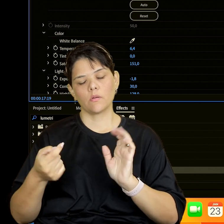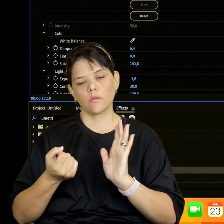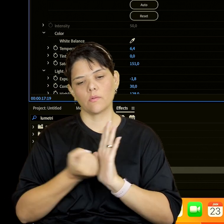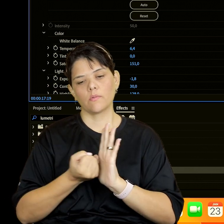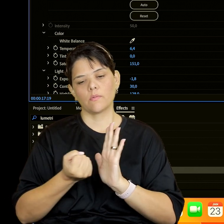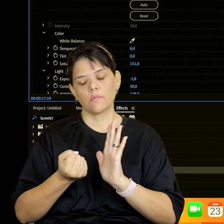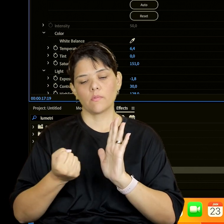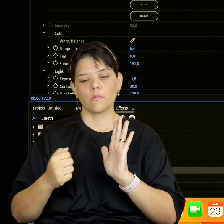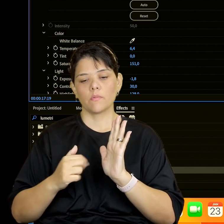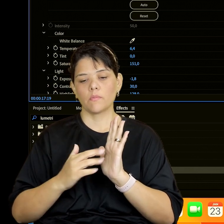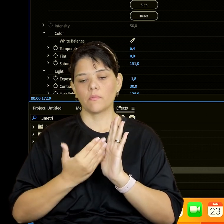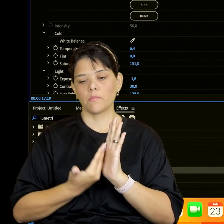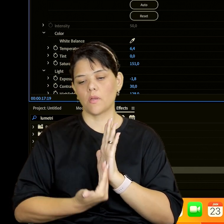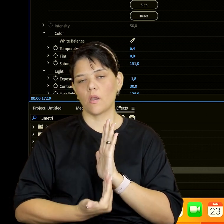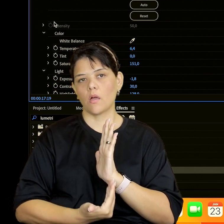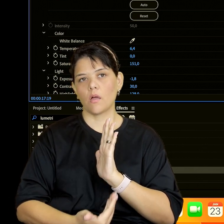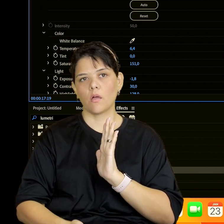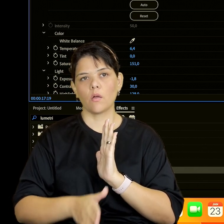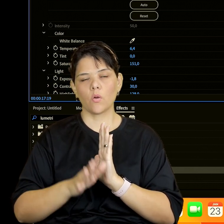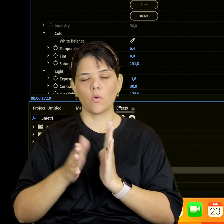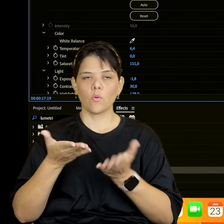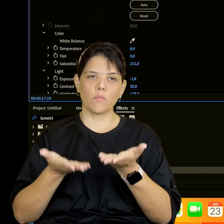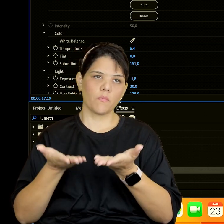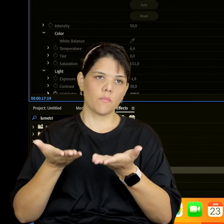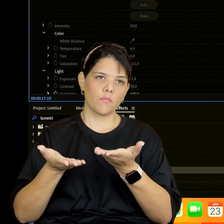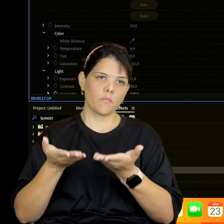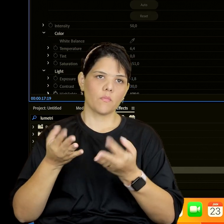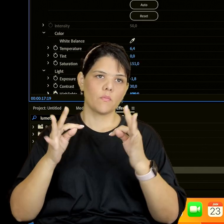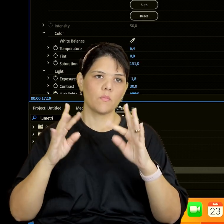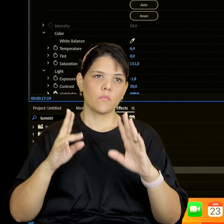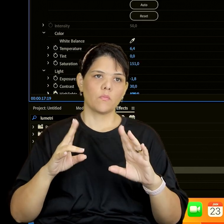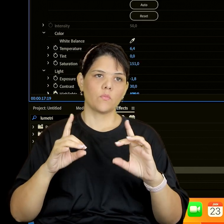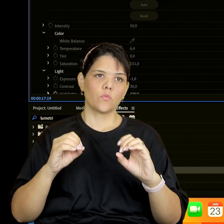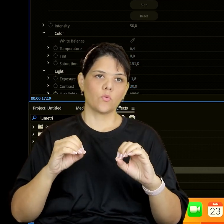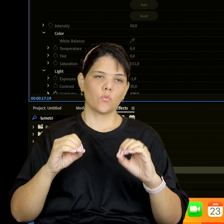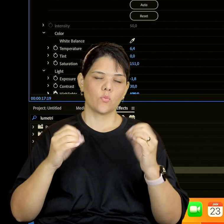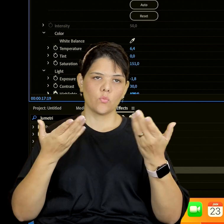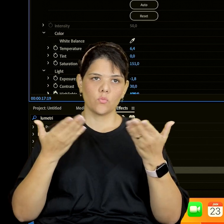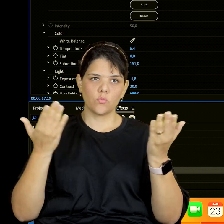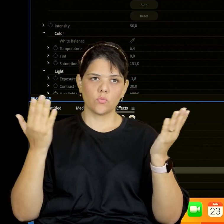coloração do branco e ele balanceia tudo. Então a gente veio tipo daqui para cá.